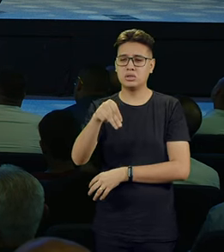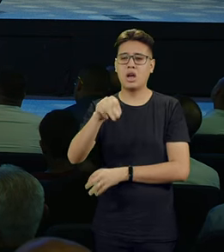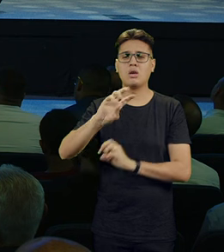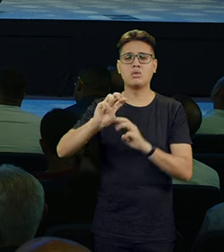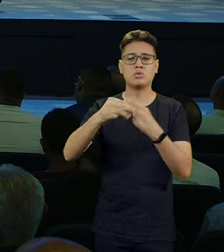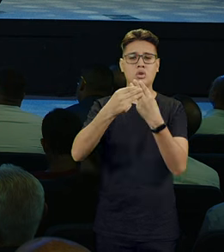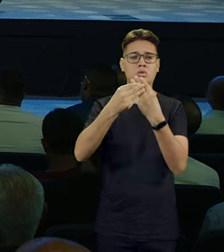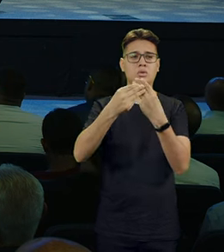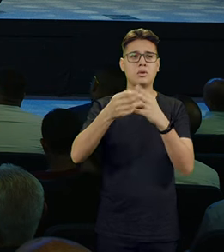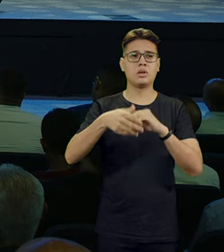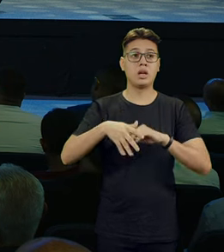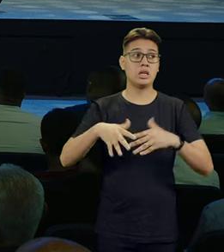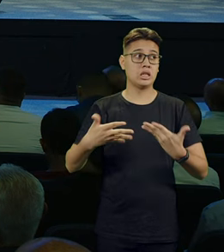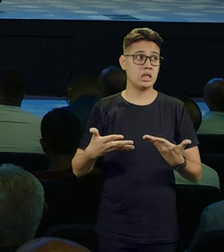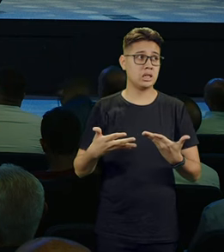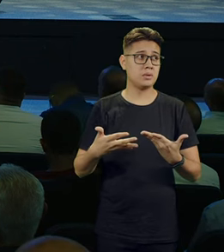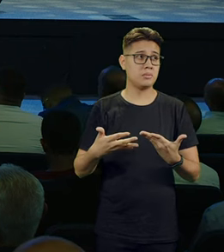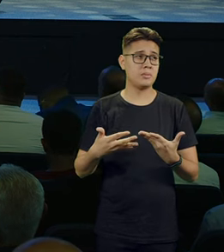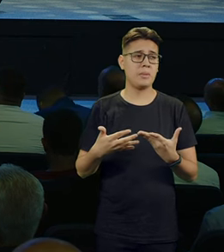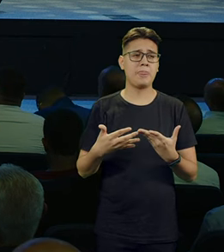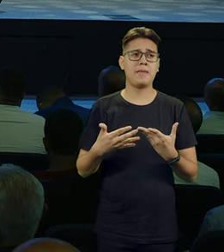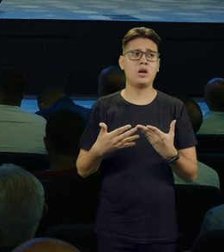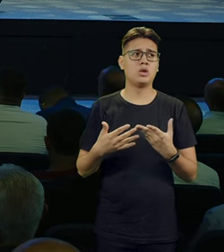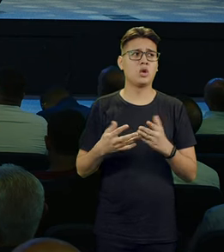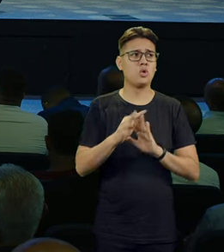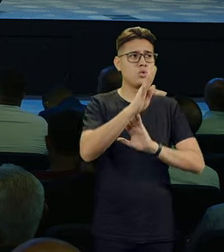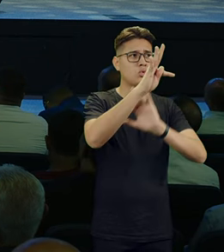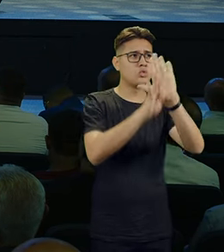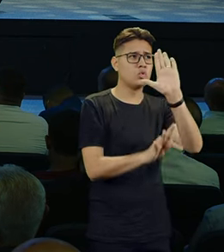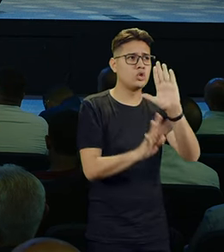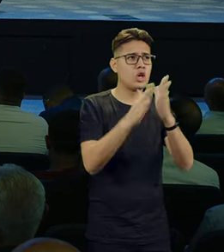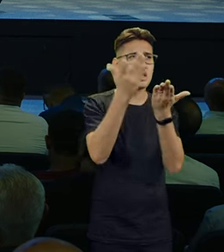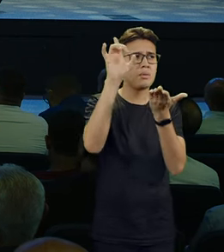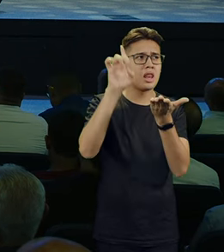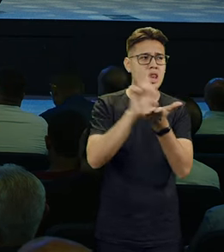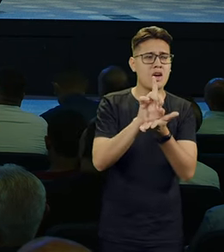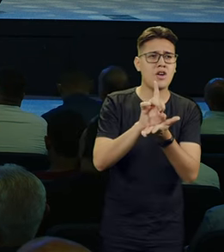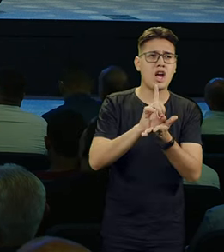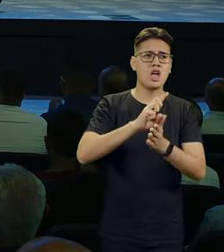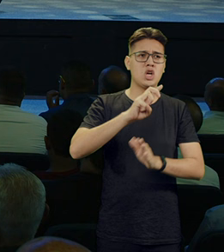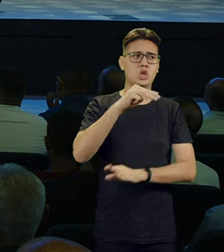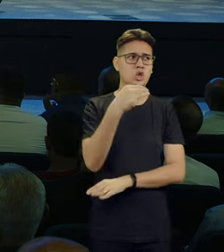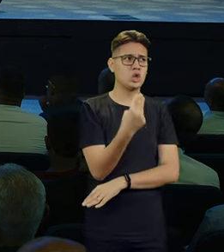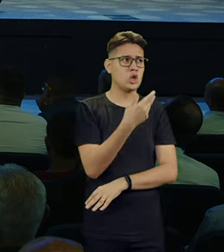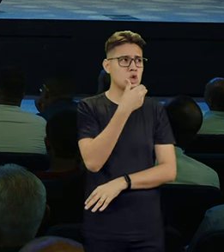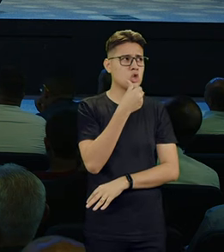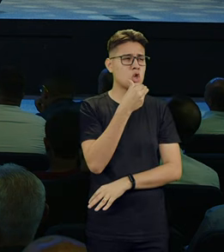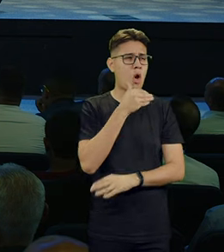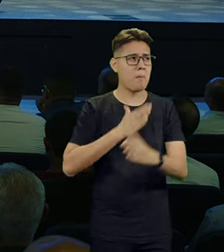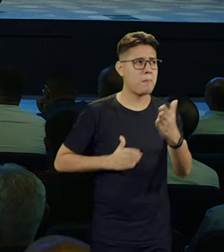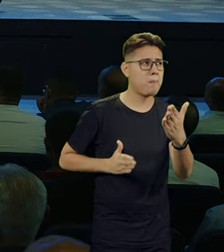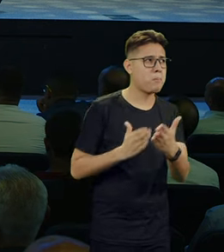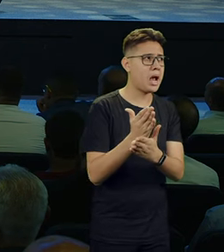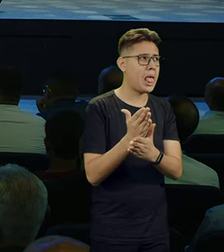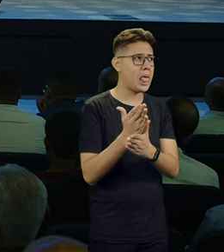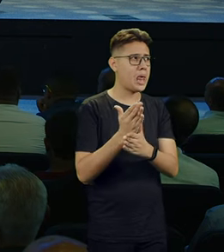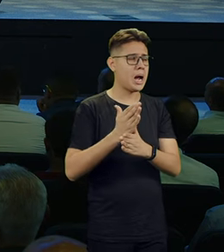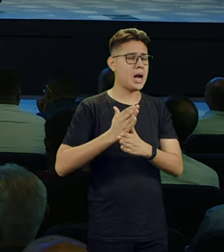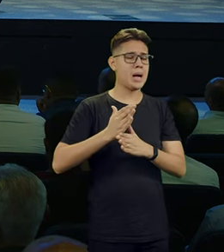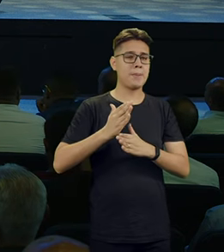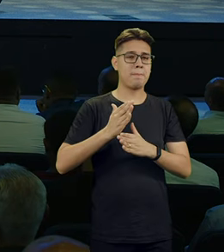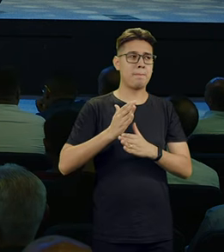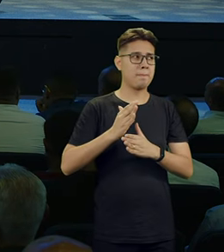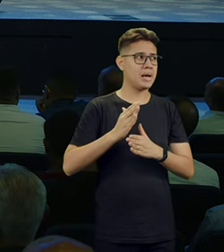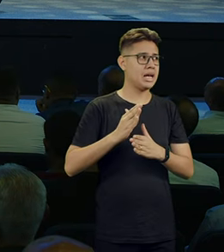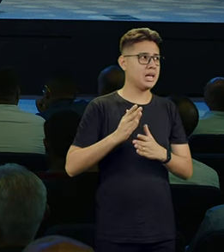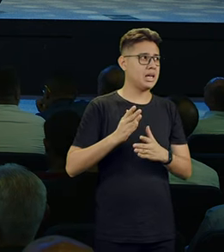Aí diz o texto sagrado que três homens do reino romperam pelo arraial dos filisteus, tiraram água